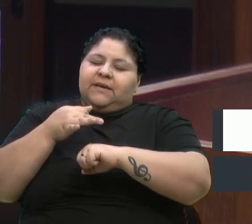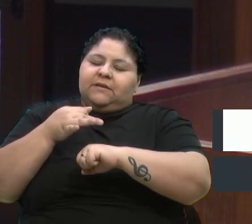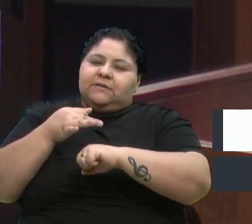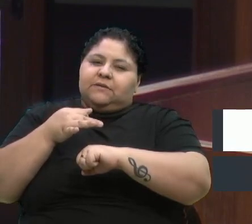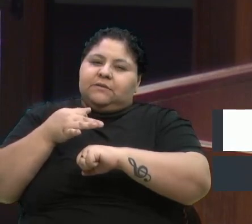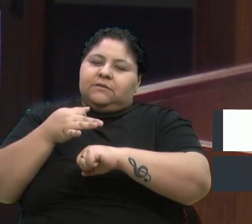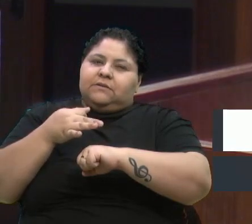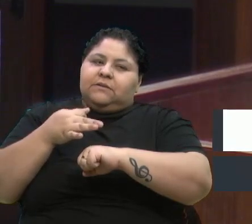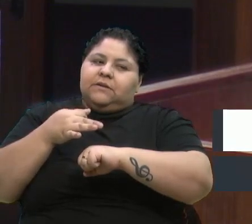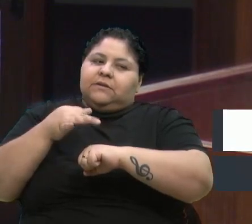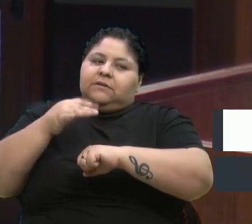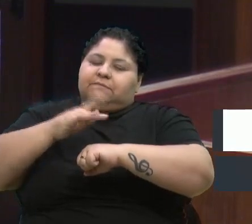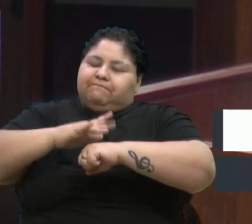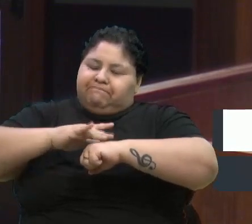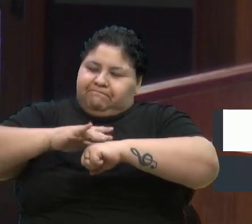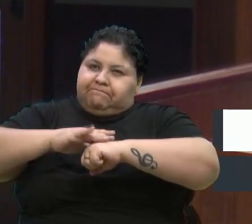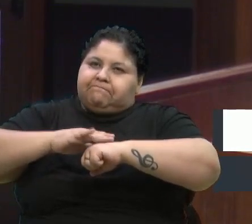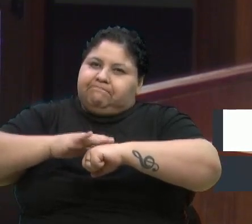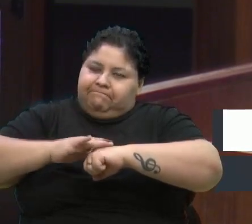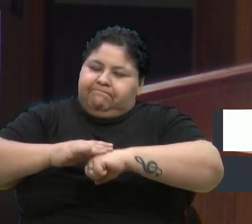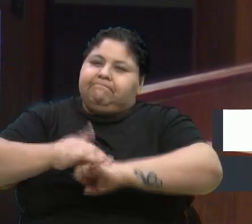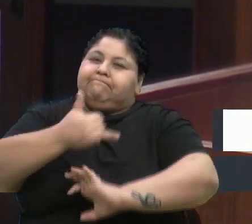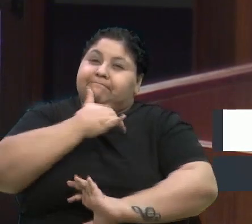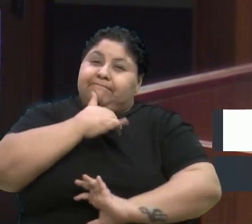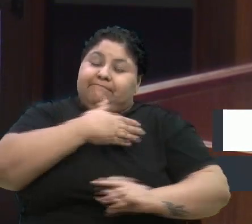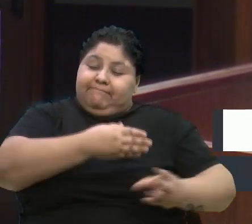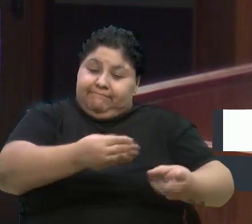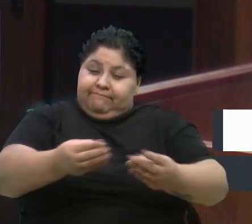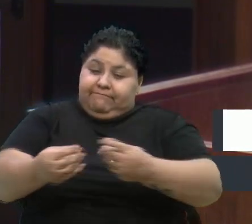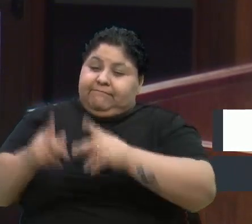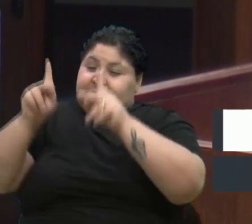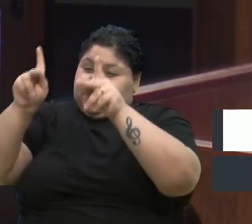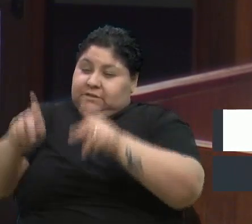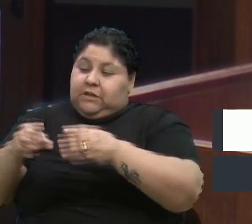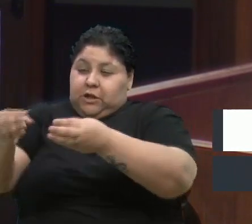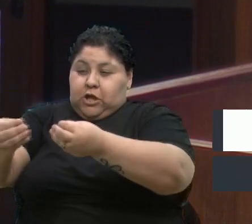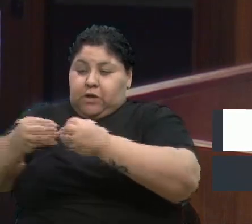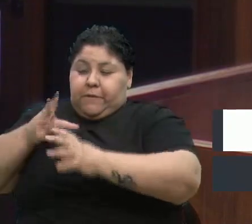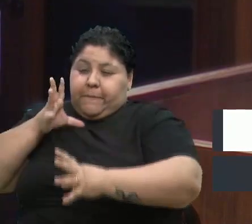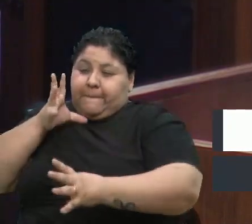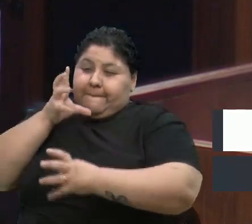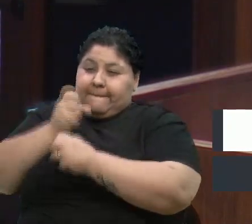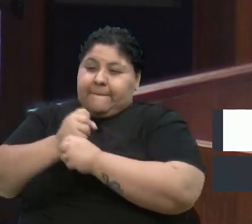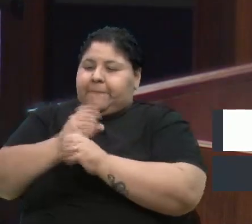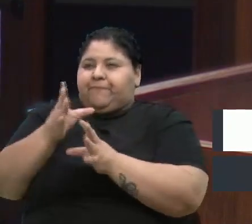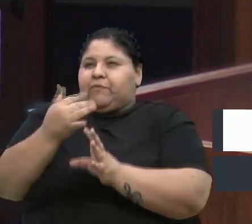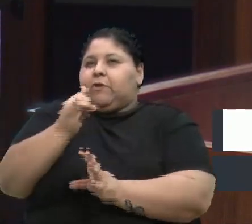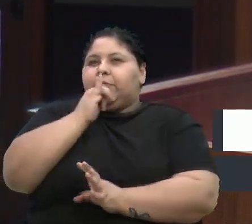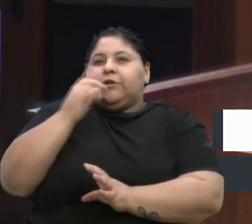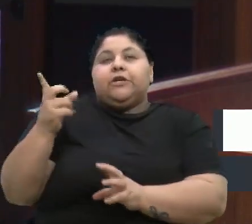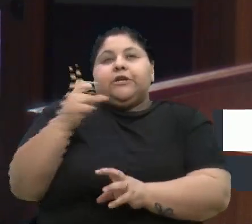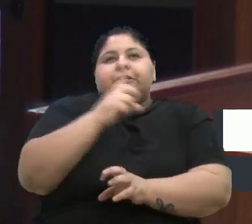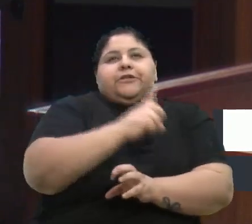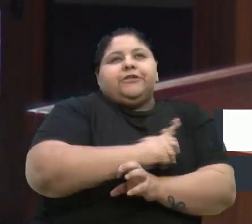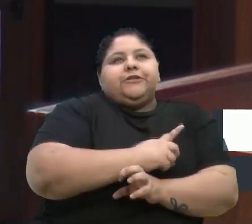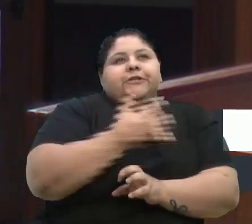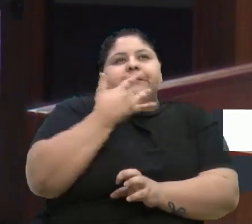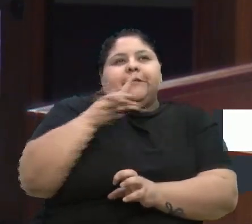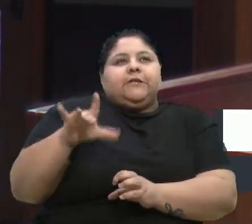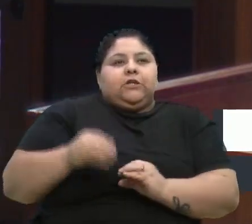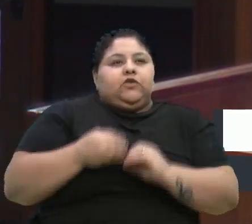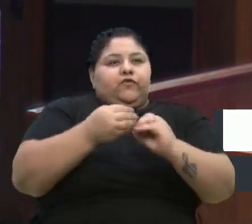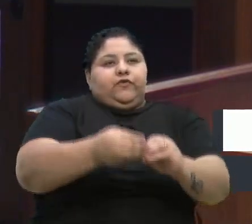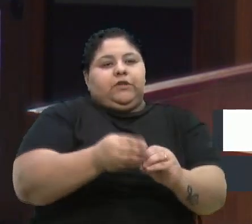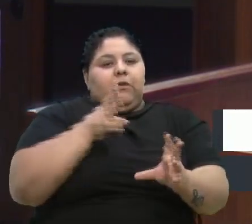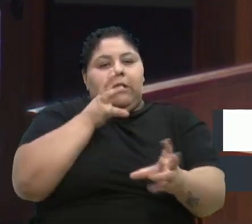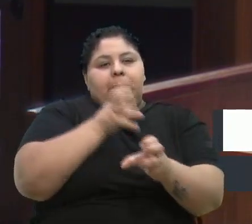responsabilidade. E, infelizmente, muitas vezes as pessoas adotam um animal, é dia da criança, vou dar um filhotinho para